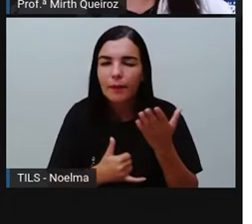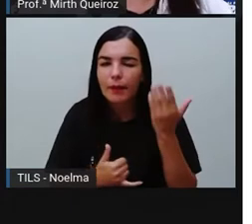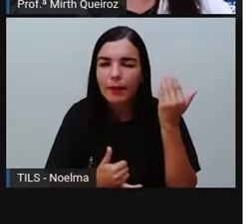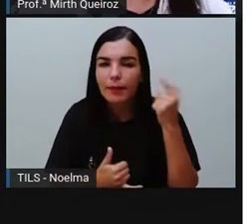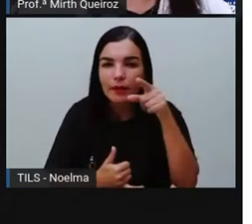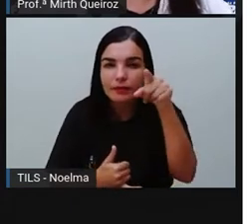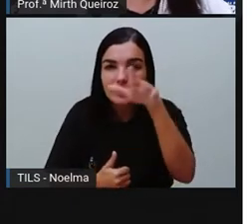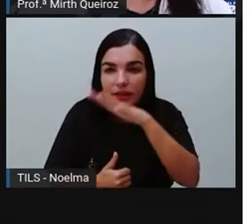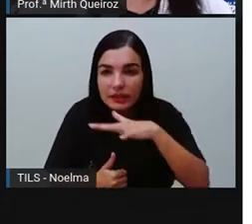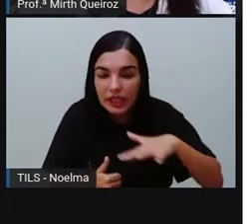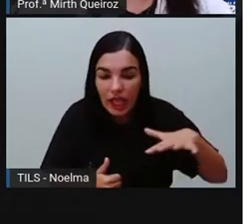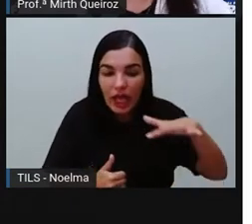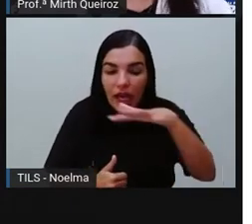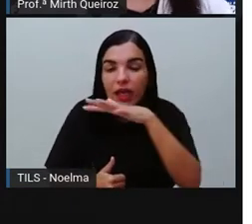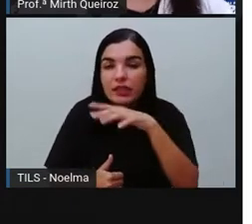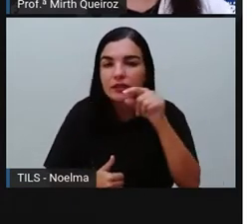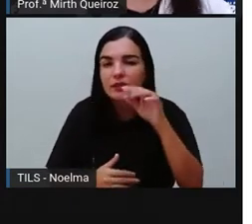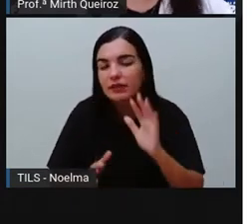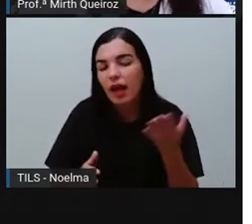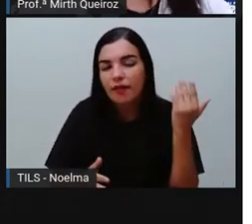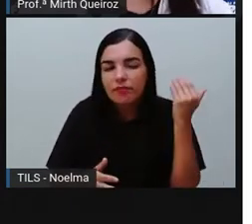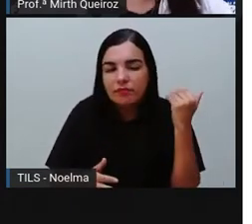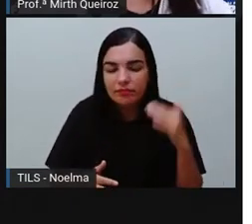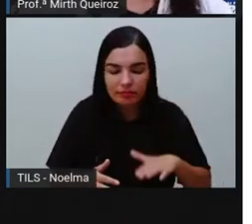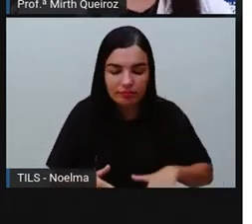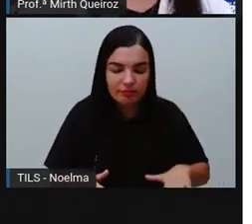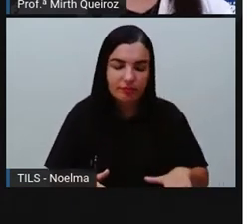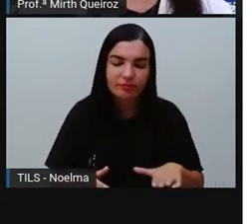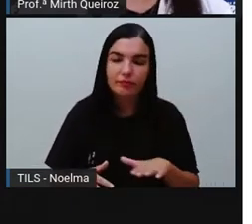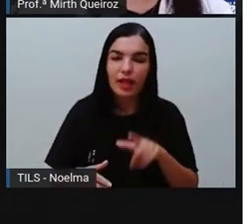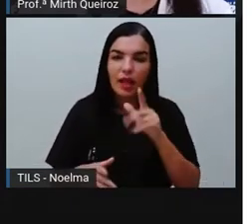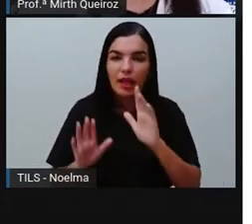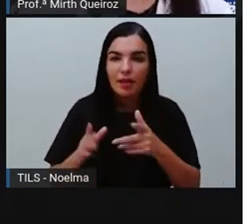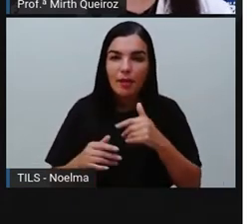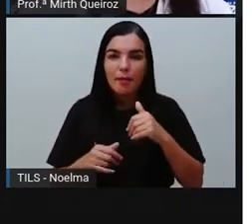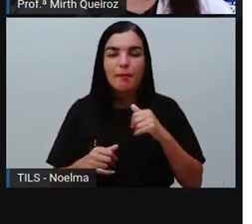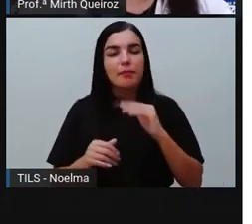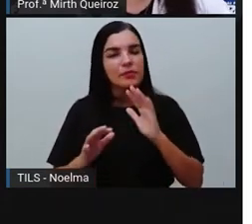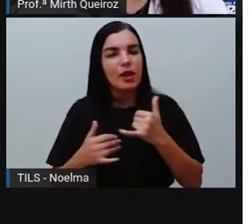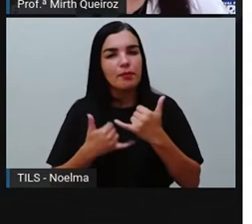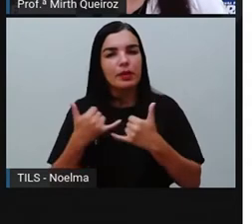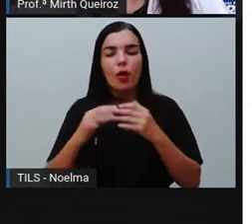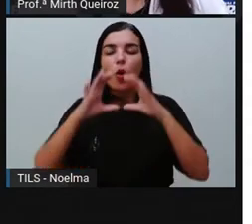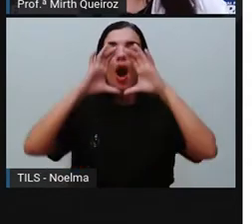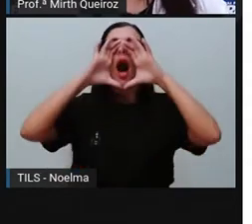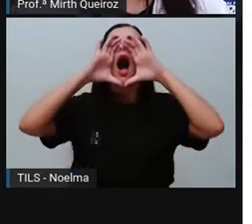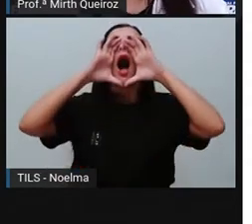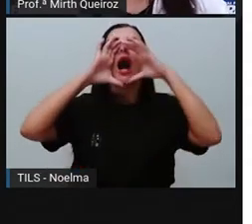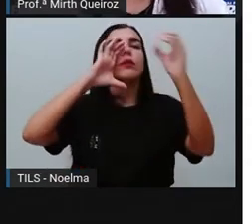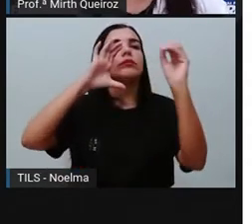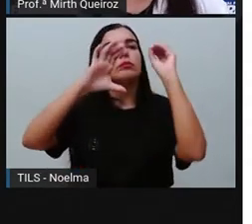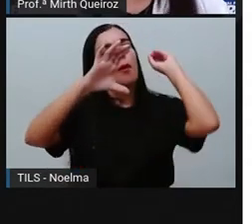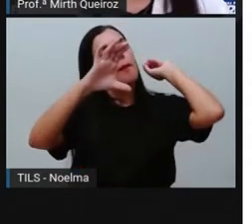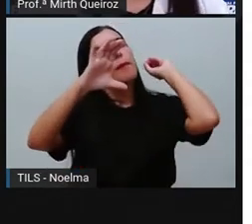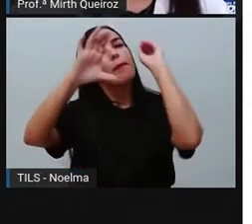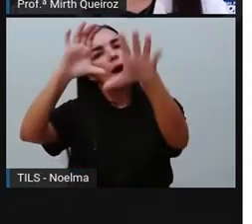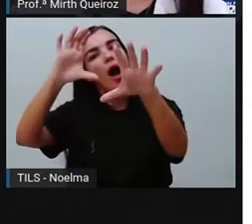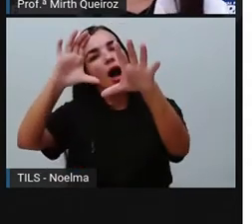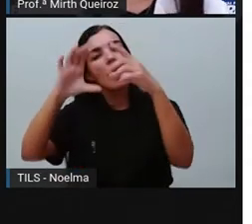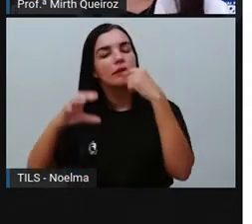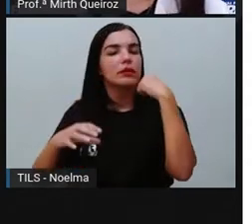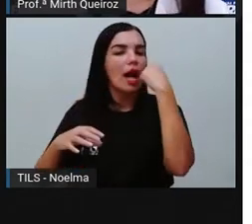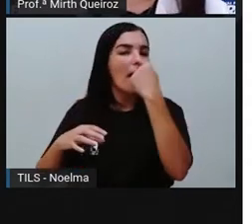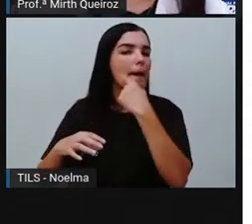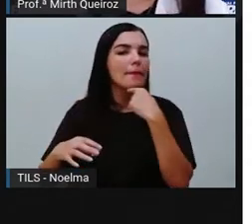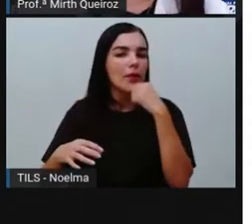na infância ainda, né? Mas eu falo assim, lá na pré-escola, vocês devem ter brincado disso. É um tipo de arremesso. Vocês que